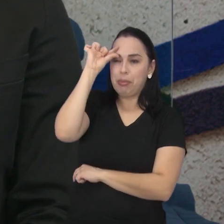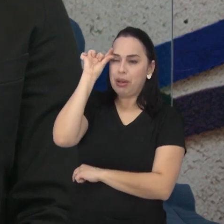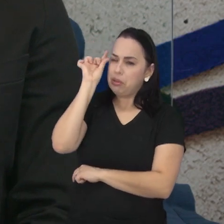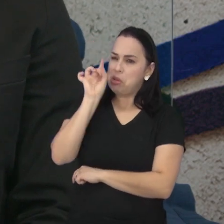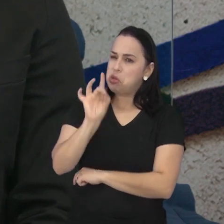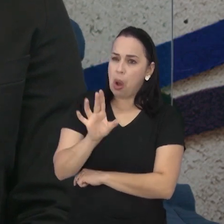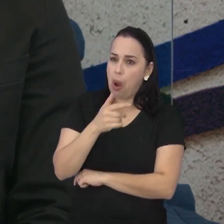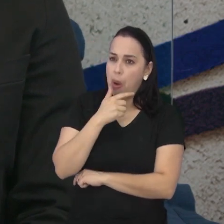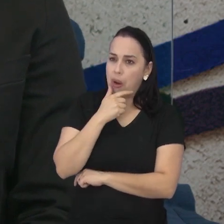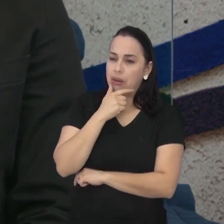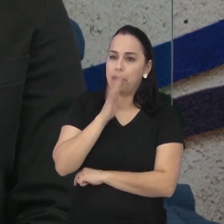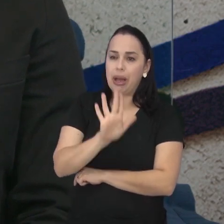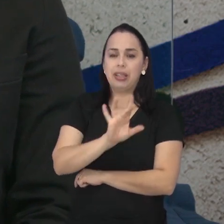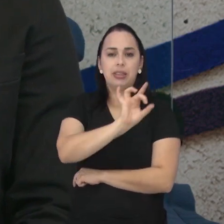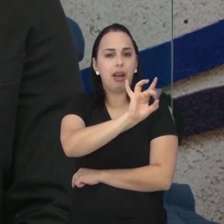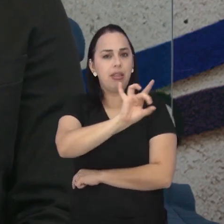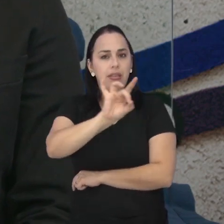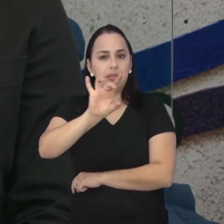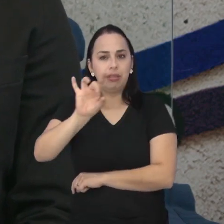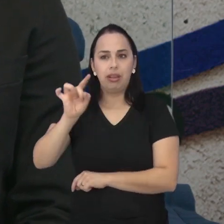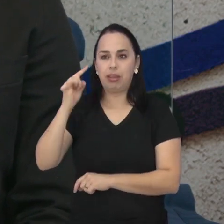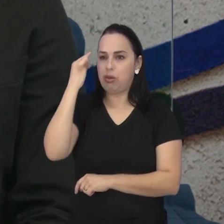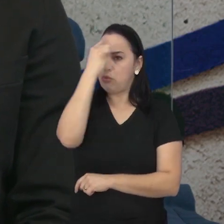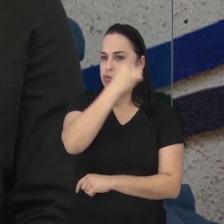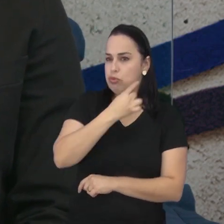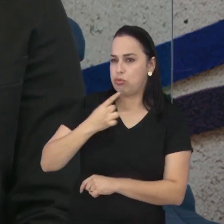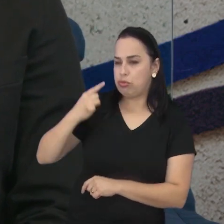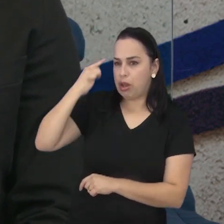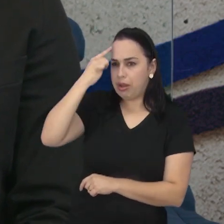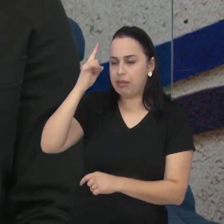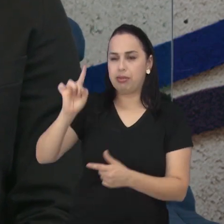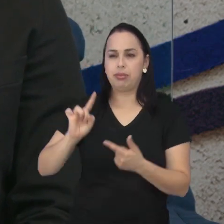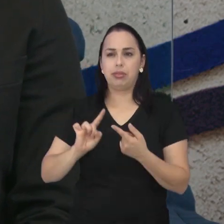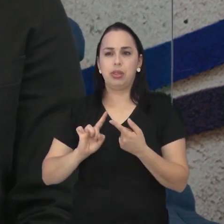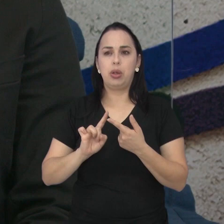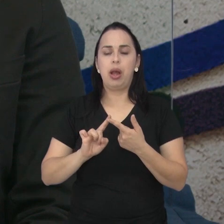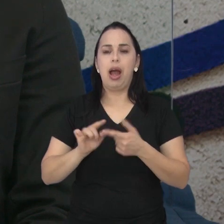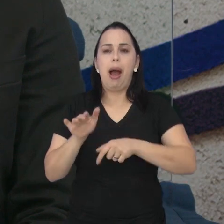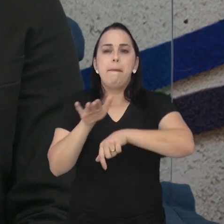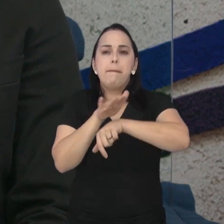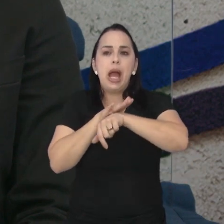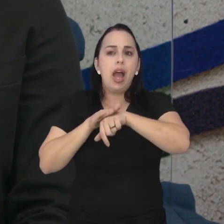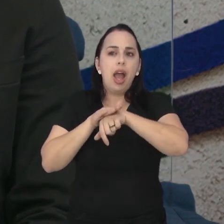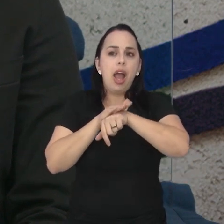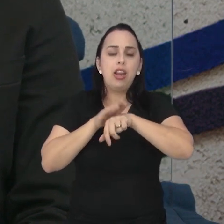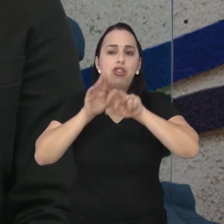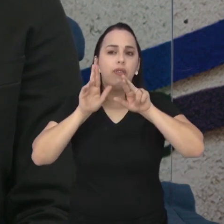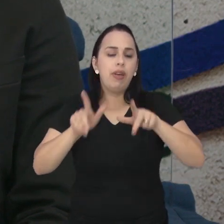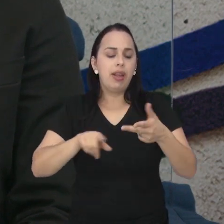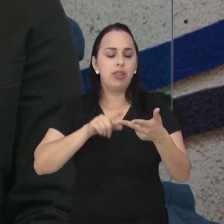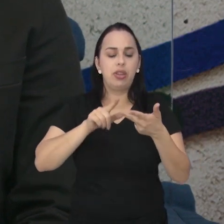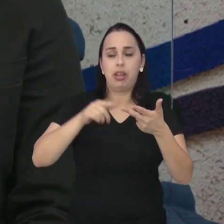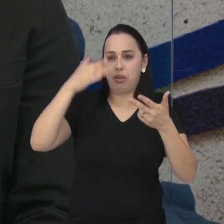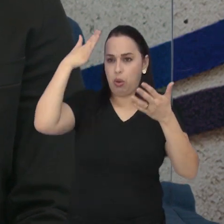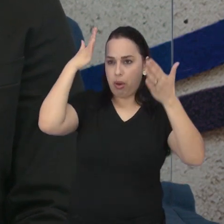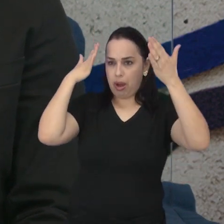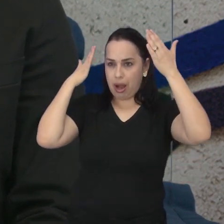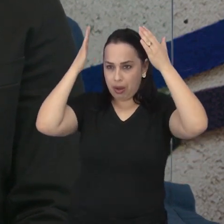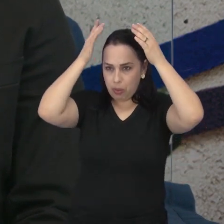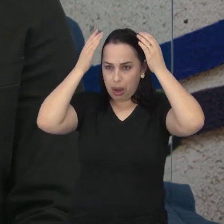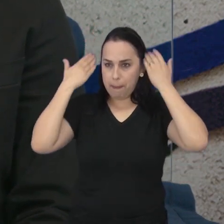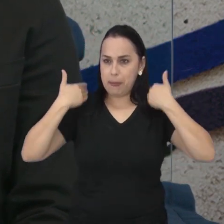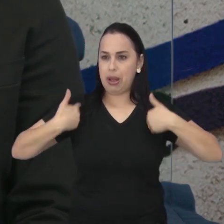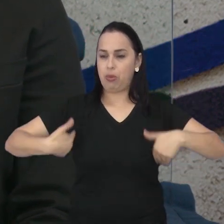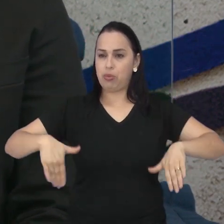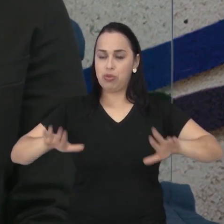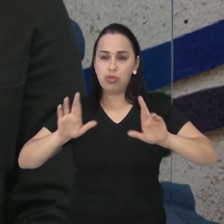de uma sobrancelha. Mas cada pessoa tem um formato de rosto, tem um tom de pele, um tom de cabelo, um tom de